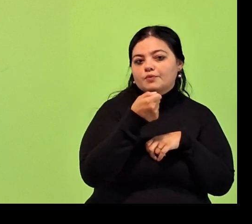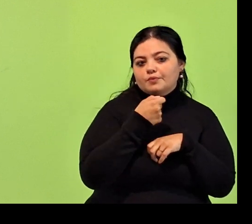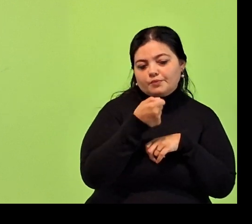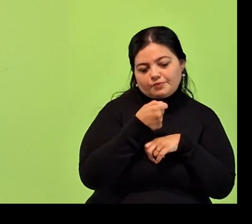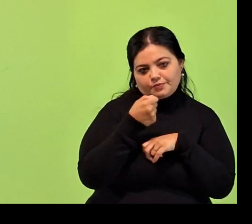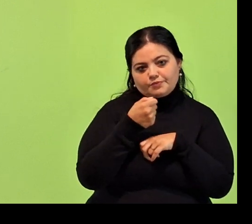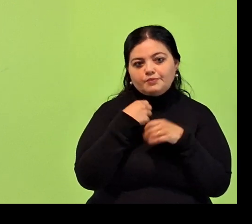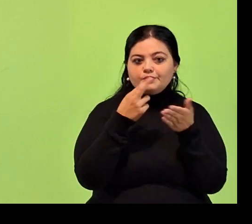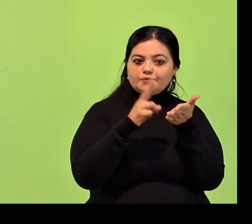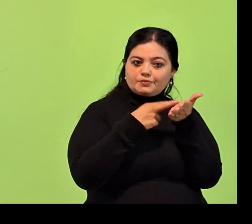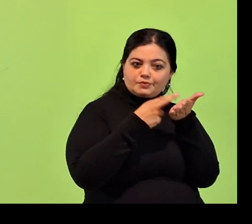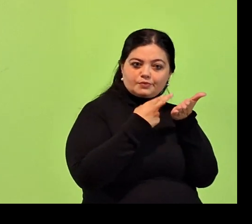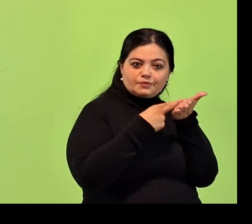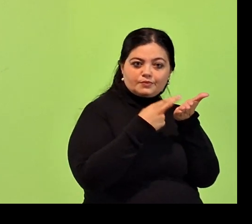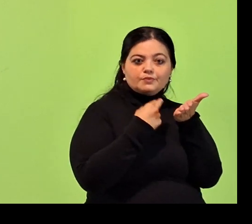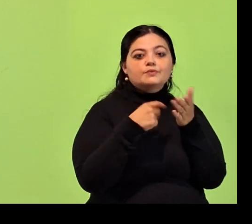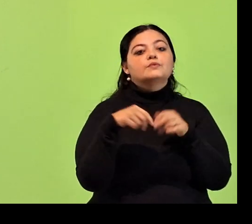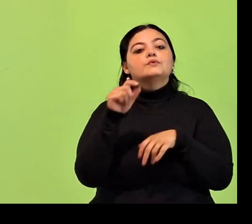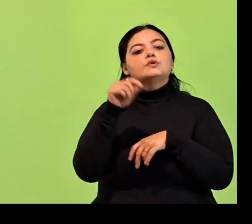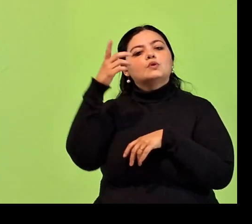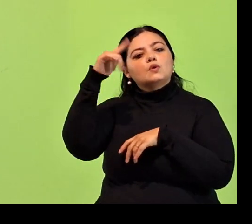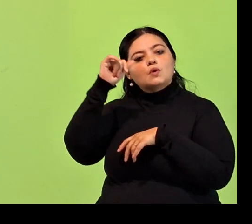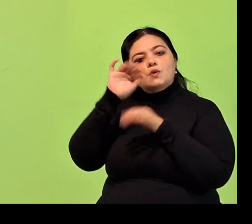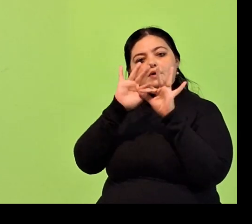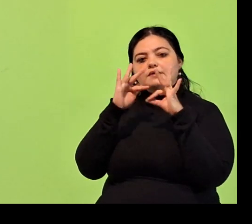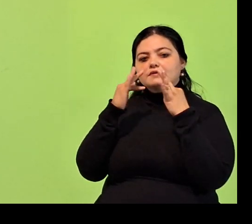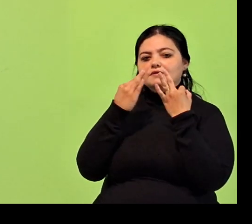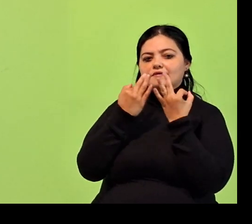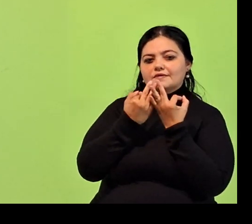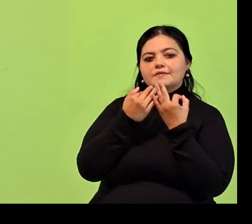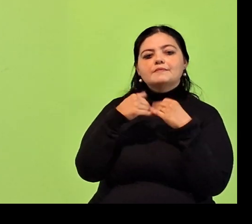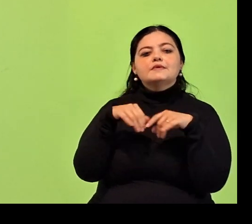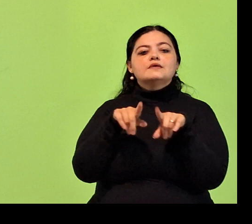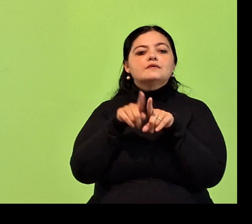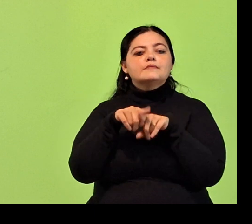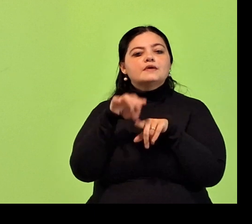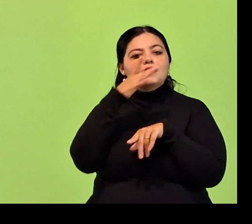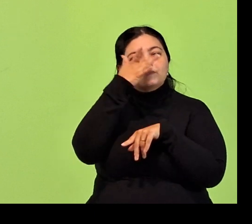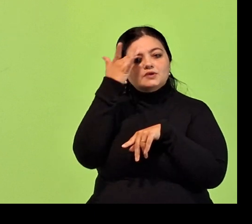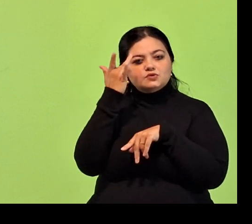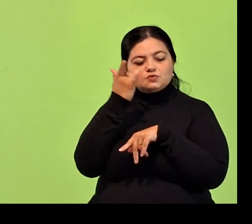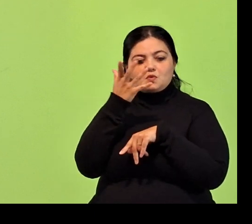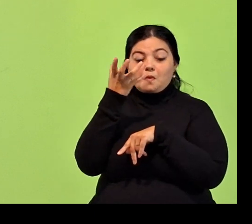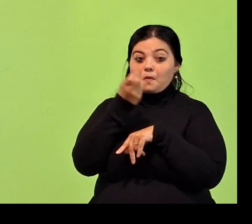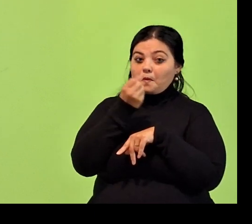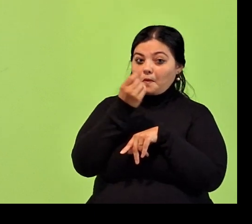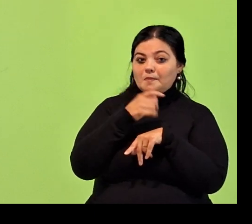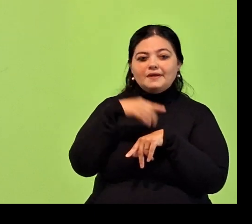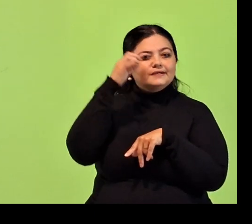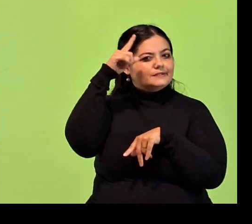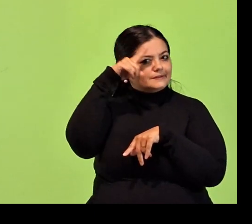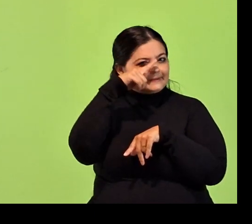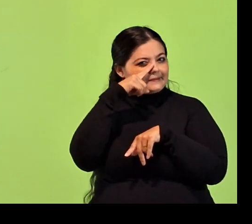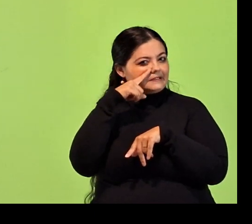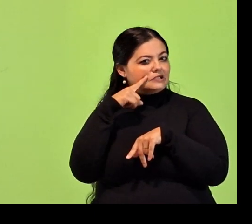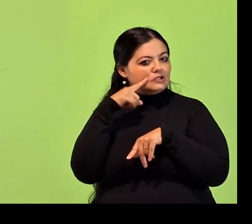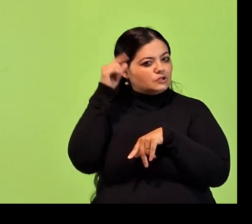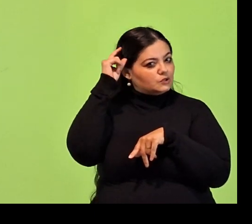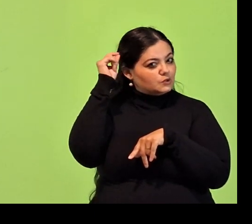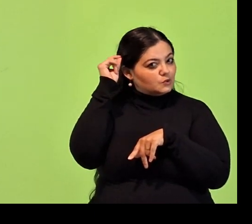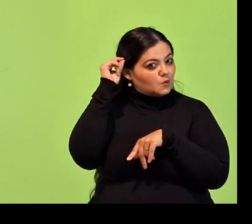revista Manchete, em que uma outra família de pessoas brancas, algumas delas loiras e algumas delas de cabelo